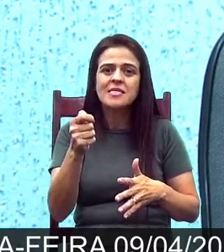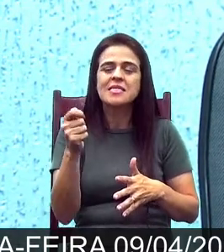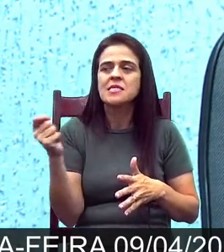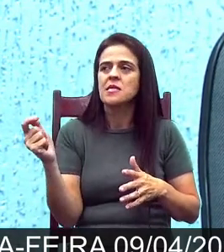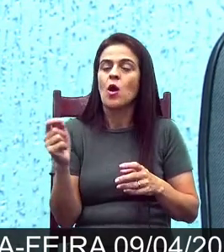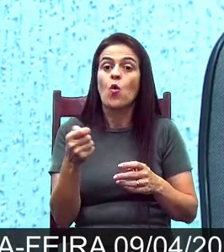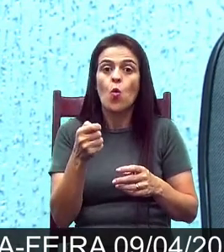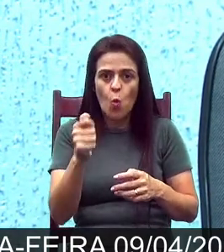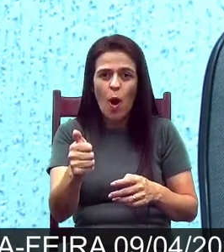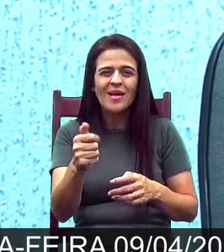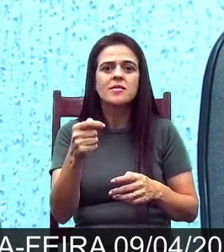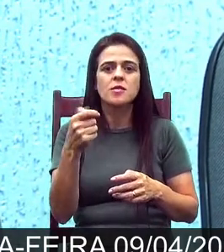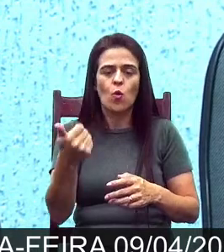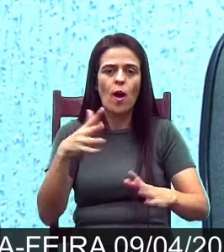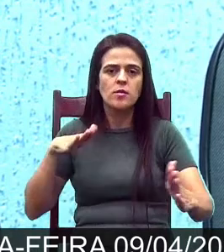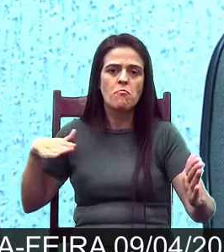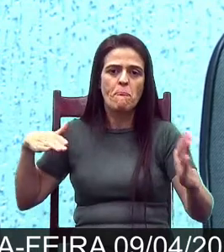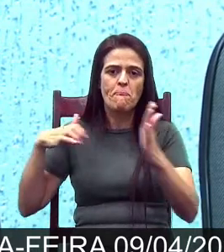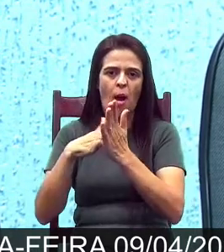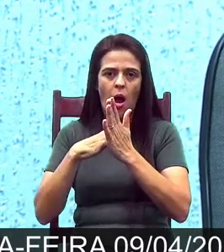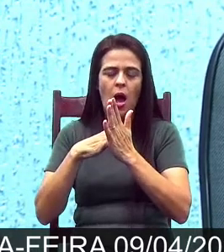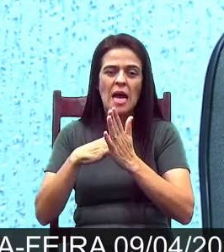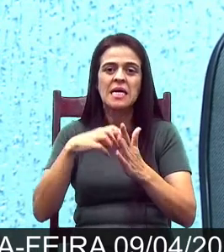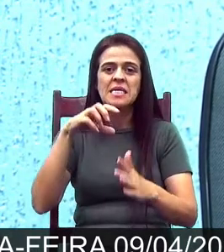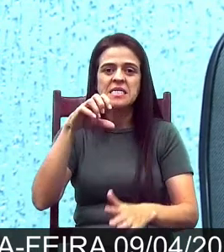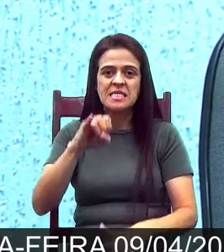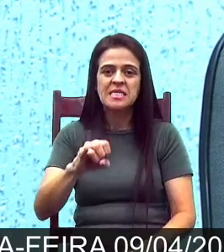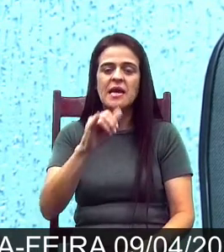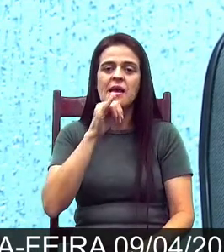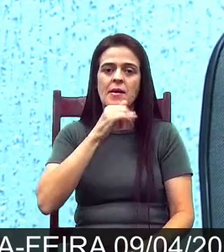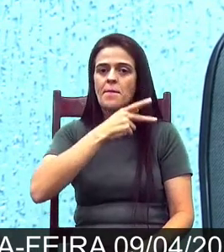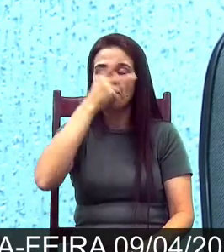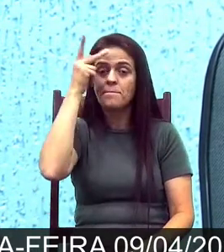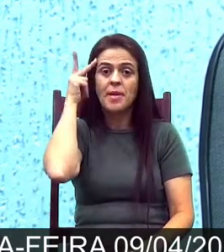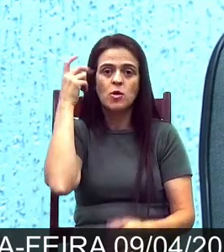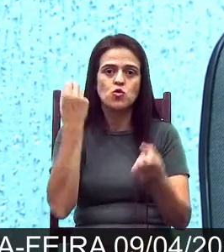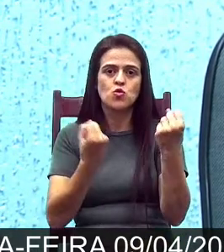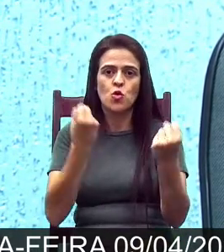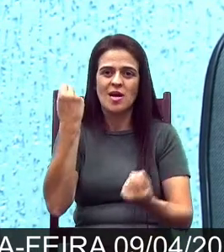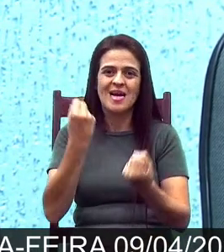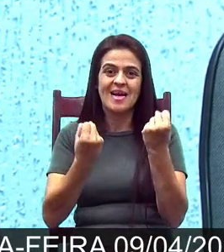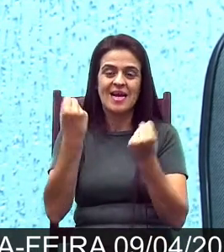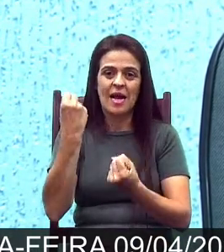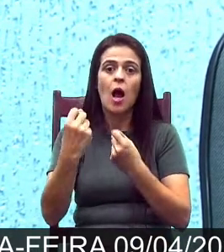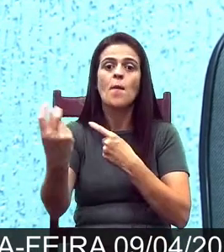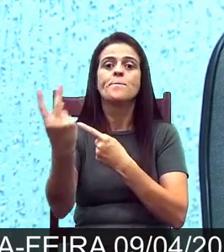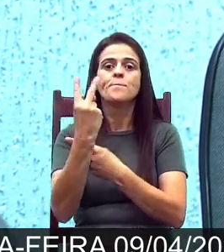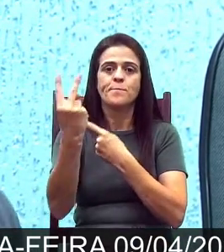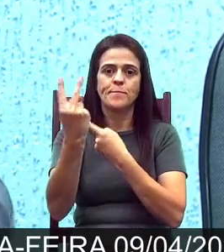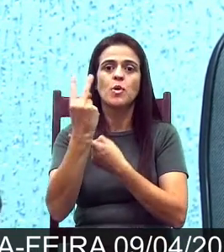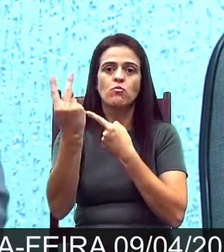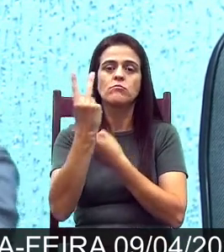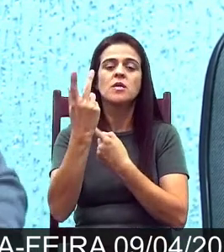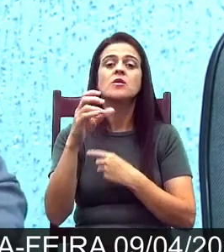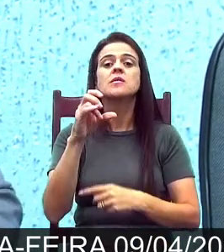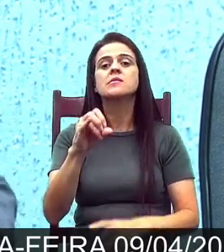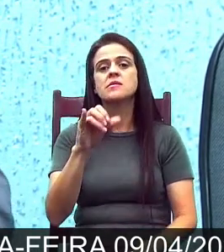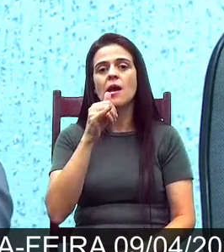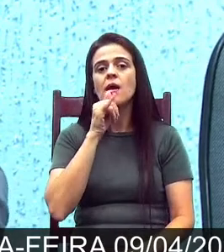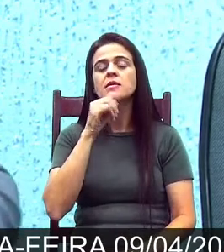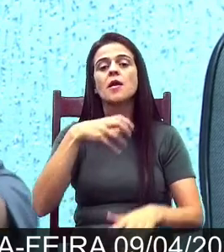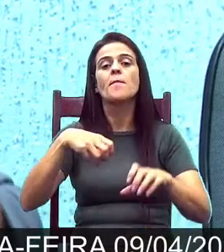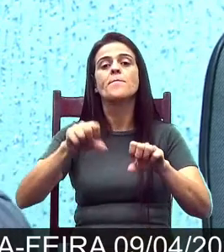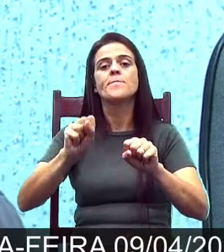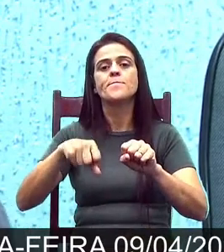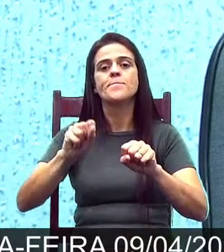por nada que acontece um acidente. Se tiver de carro, ainda, vereador Rodrigão, tem uma proteção da lata. Mas se não tiver e